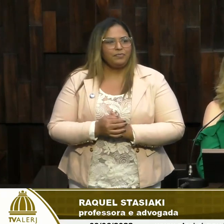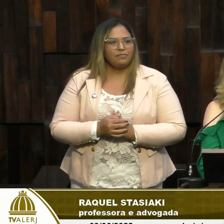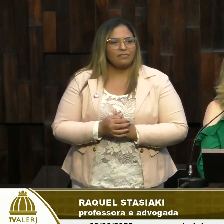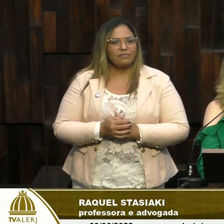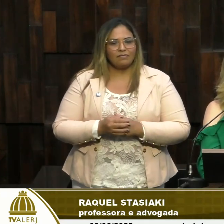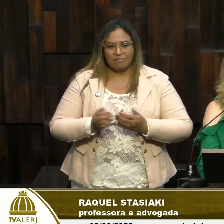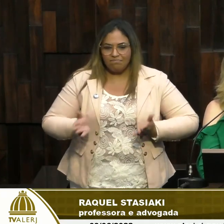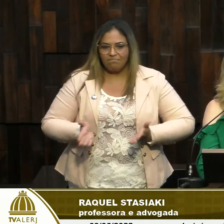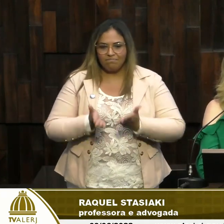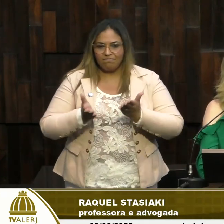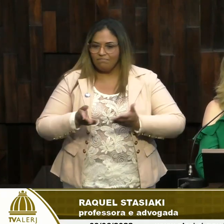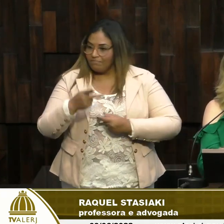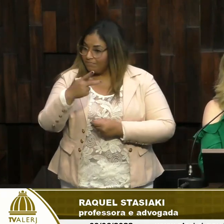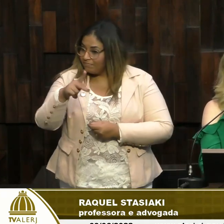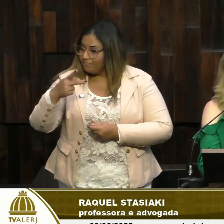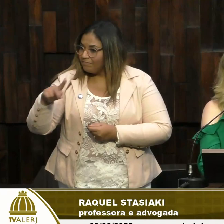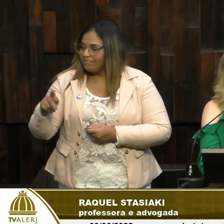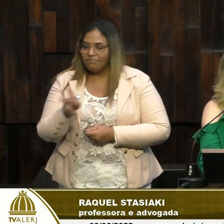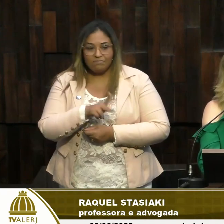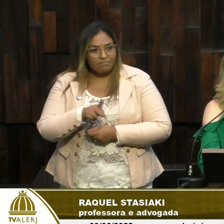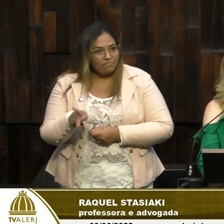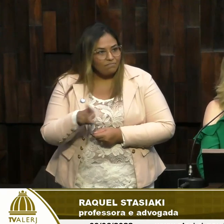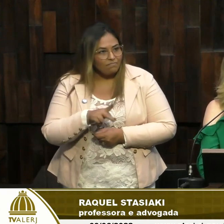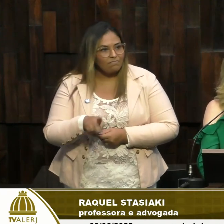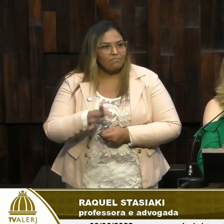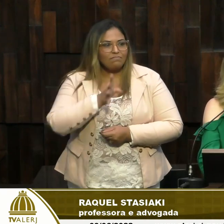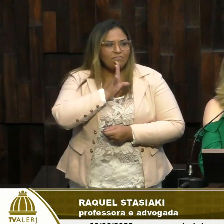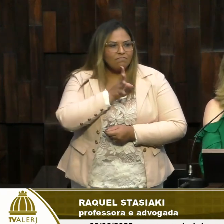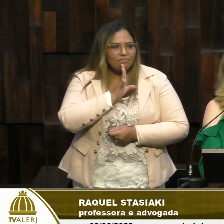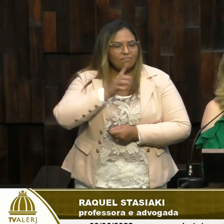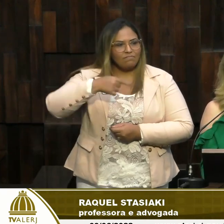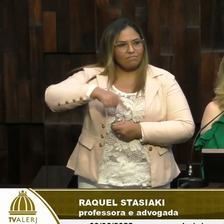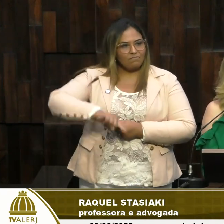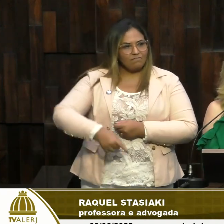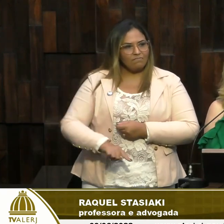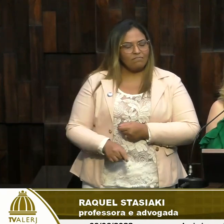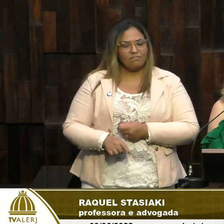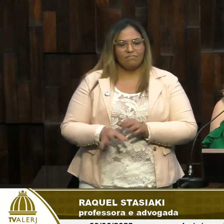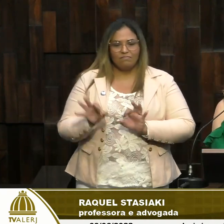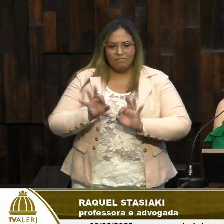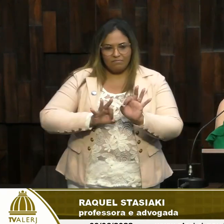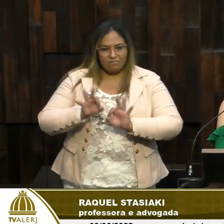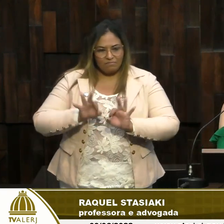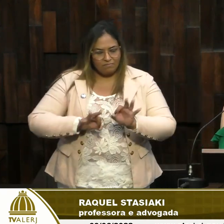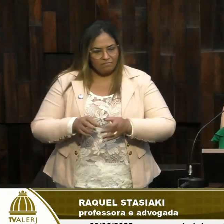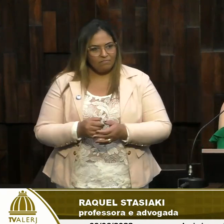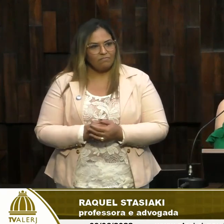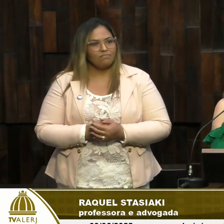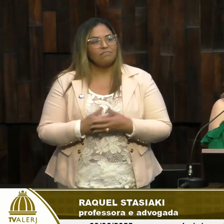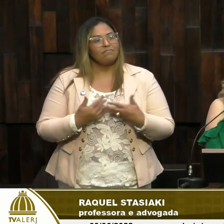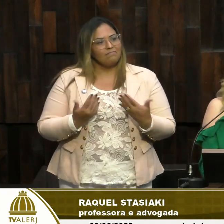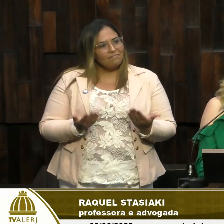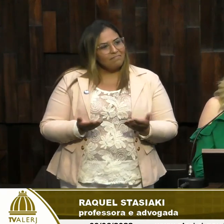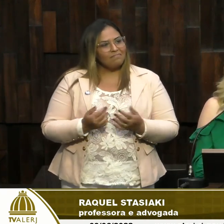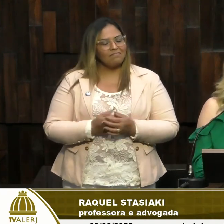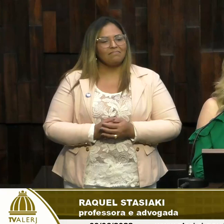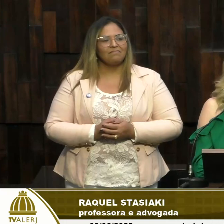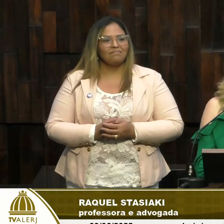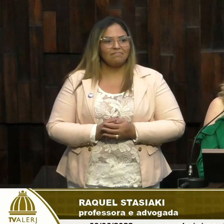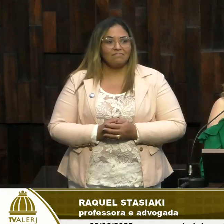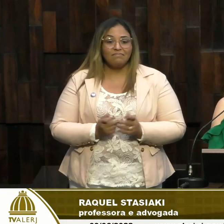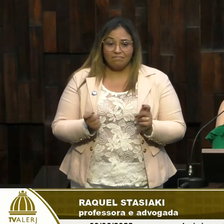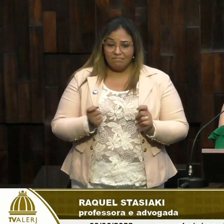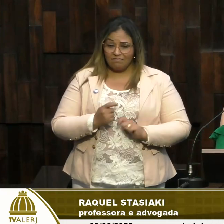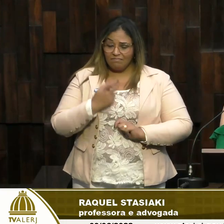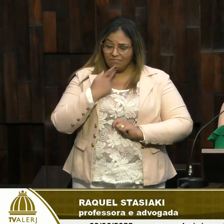seus professores, sigam seus conhecimentos, suas orientações. Mas, enfim, eu posso falar como